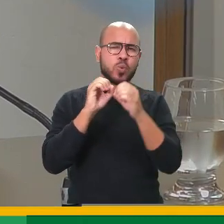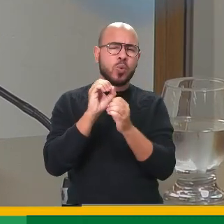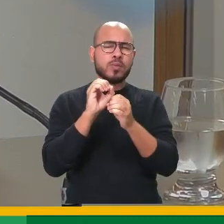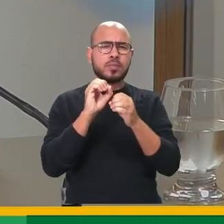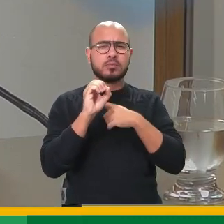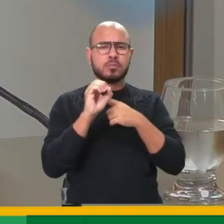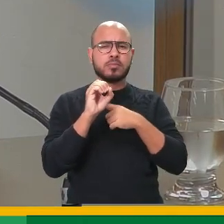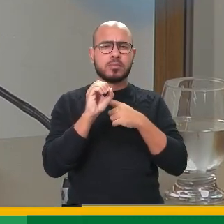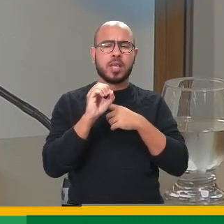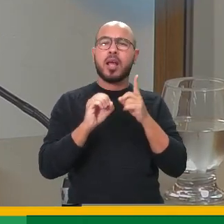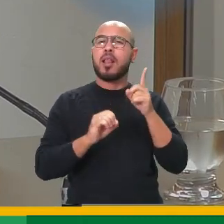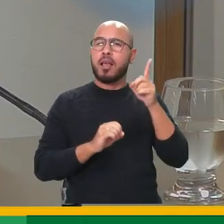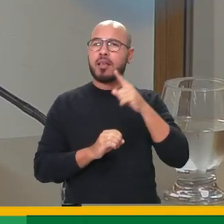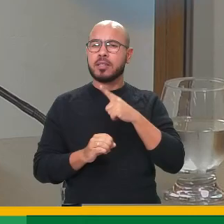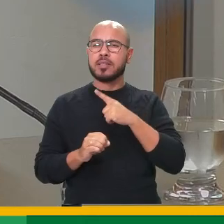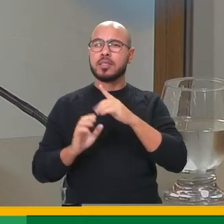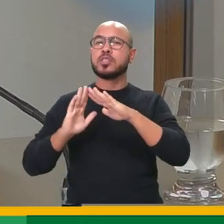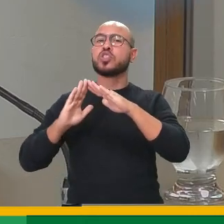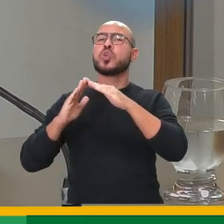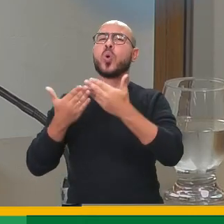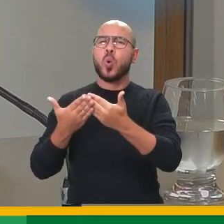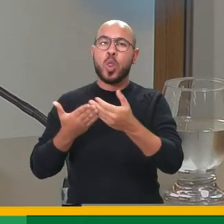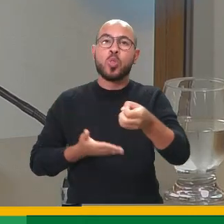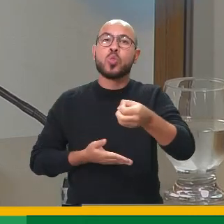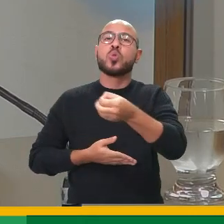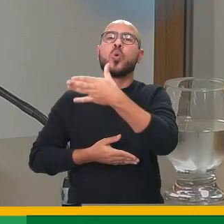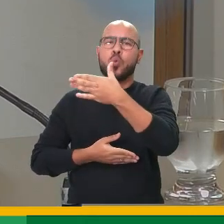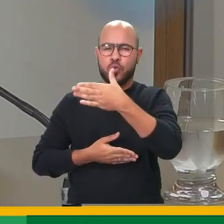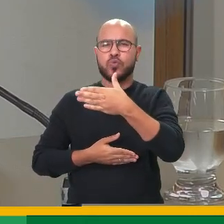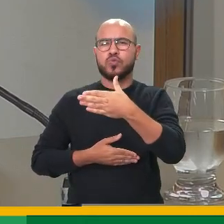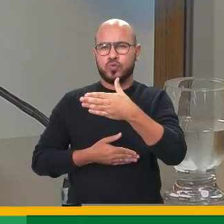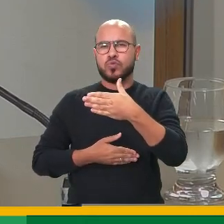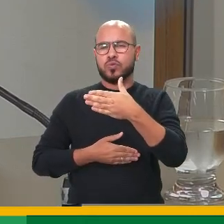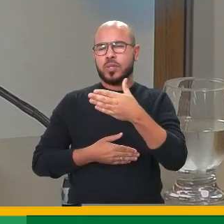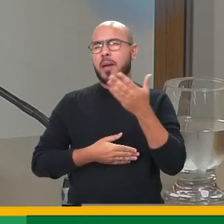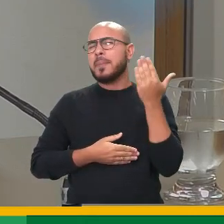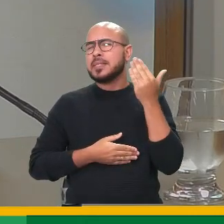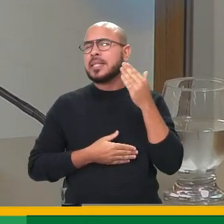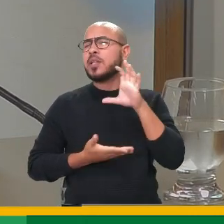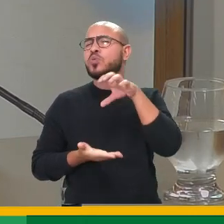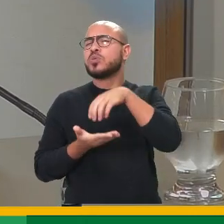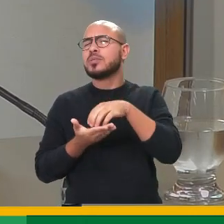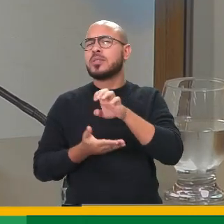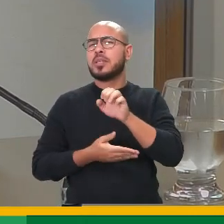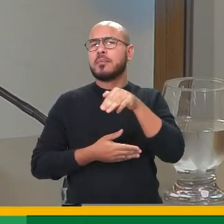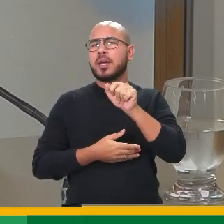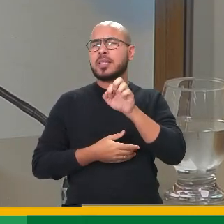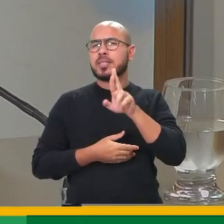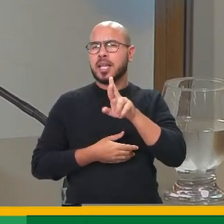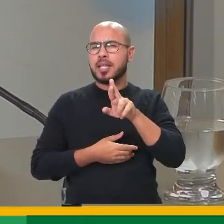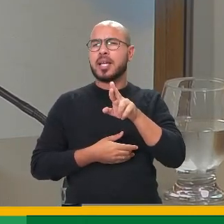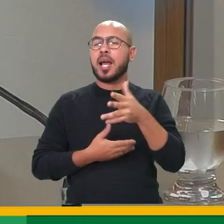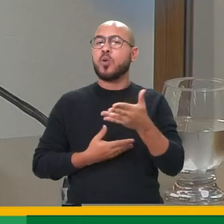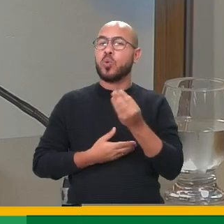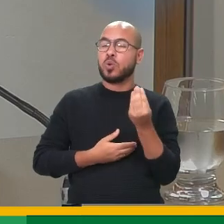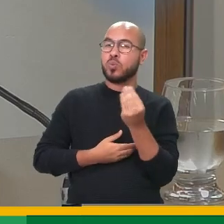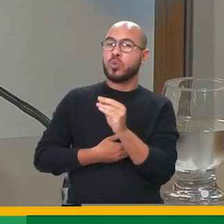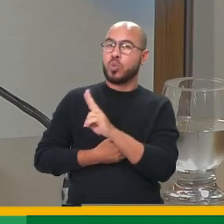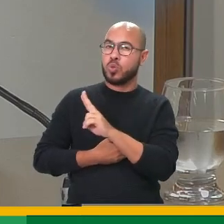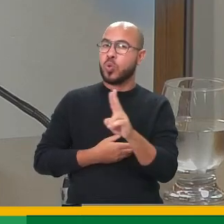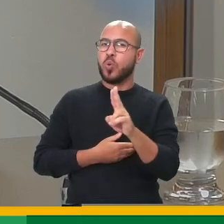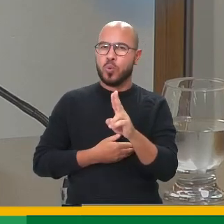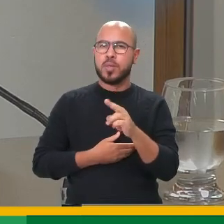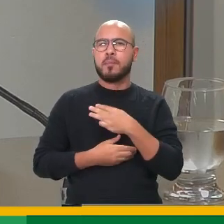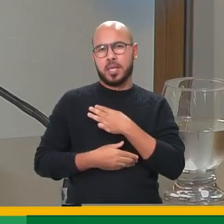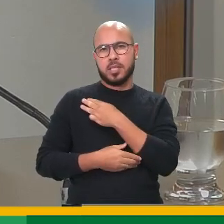Colégio Luiz Alberto magito Vilela homenagem Justa e parabéns ao governo também pel essa inativa de buscar essa